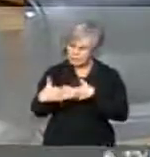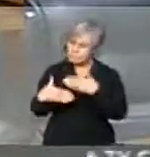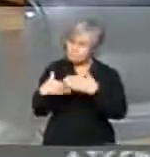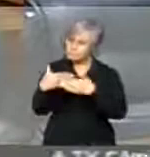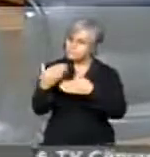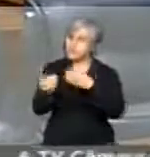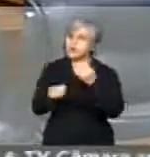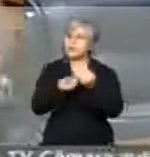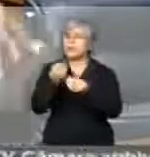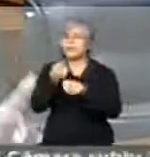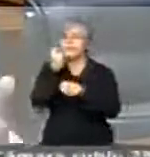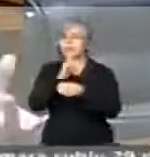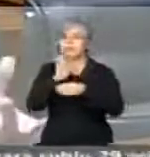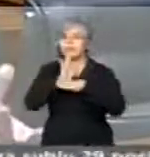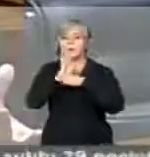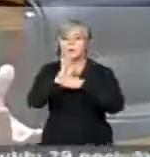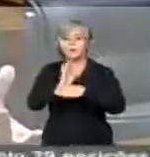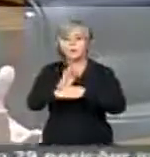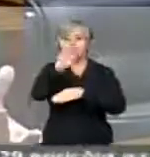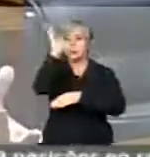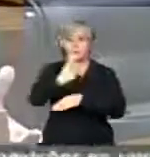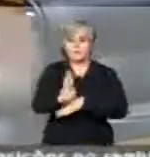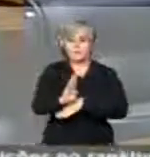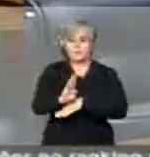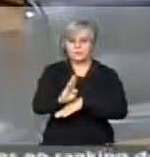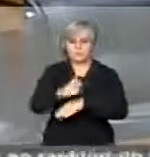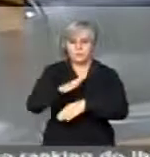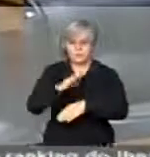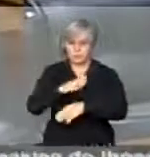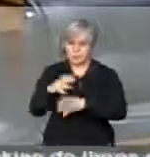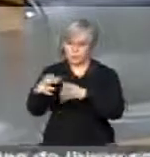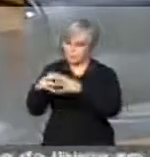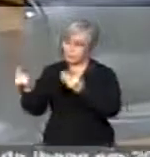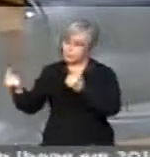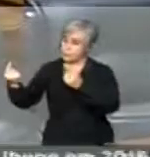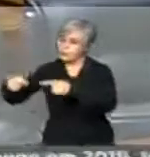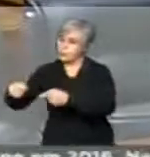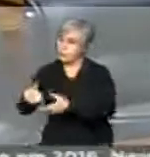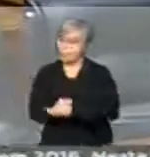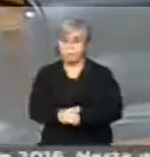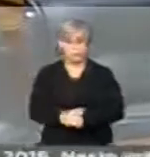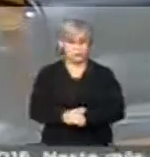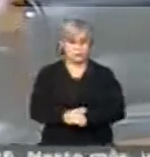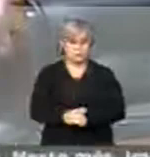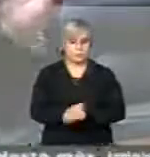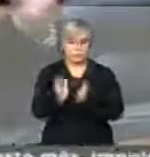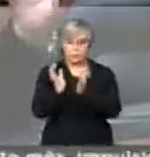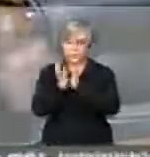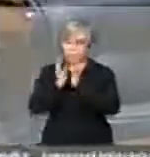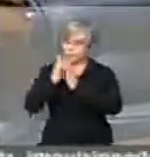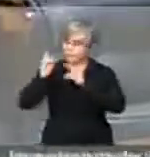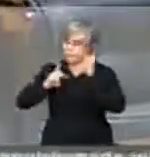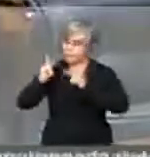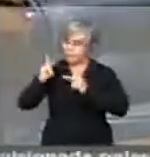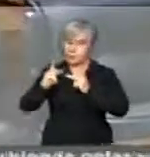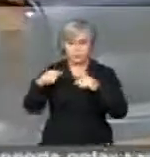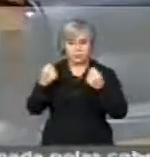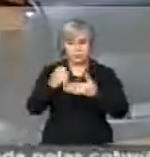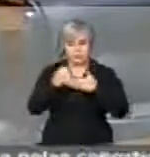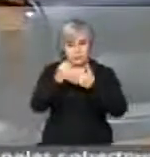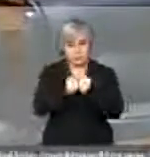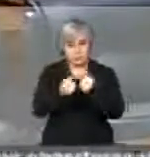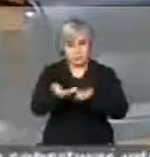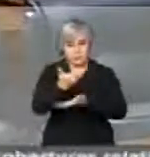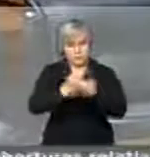como é que se ajuda o Brasil estando na oposição. Obrigado, não se preocupe. Para o político, fundo de poço tem mola. Muito